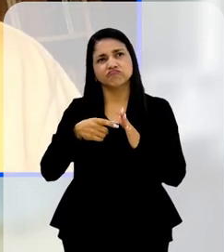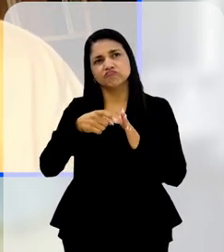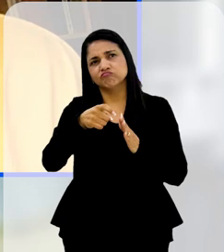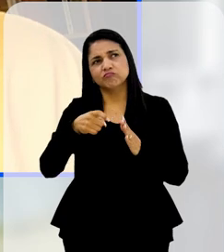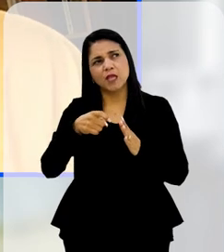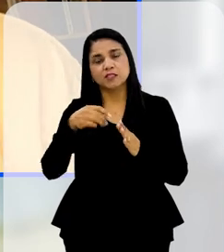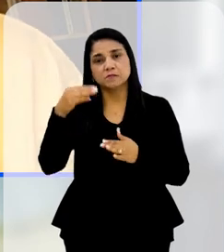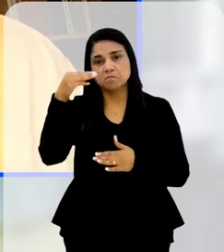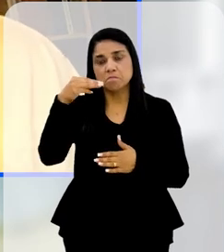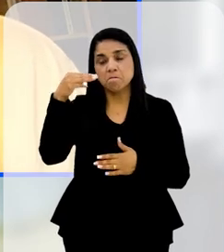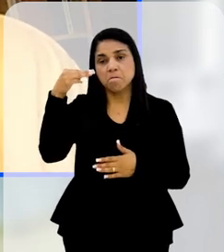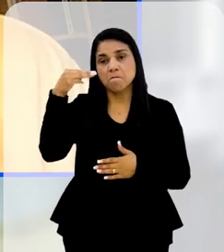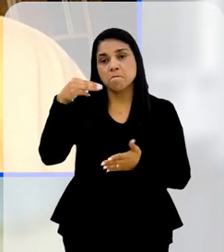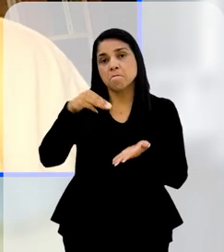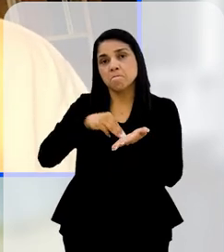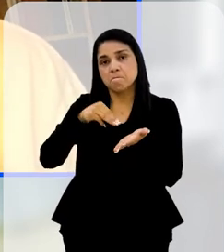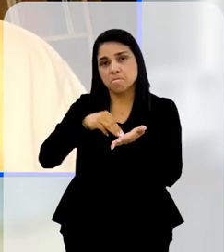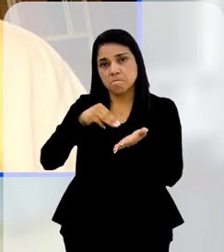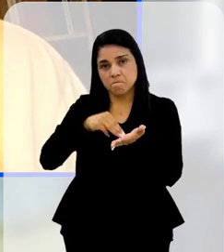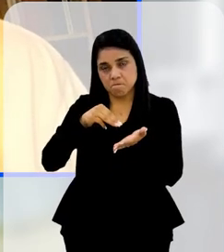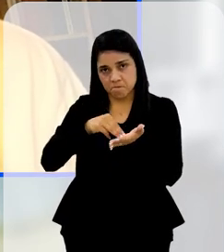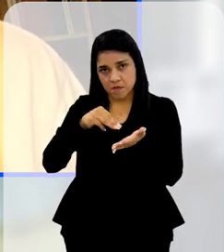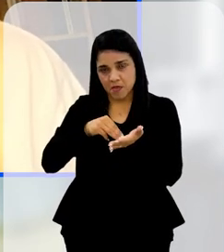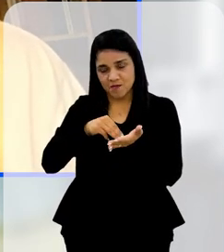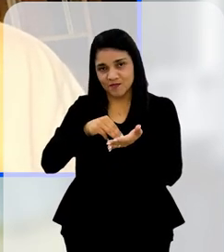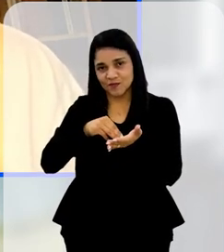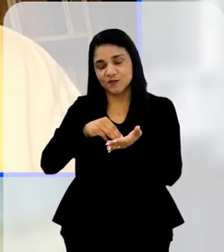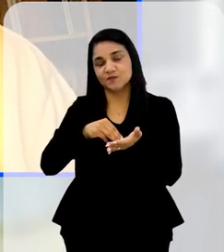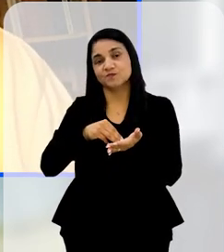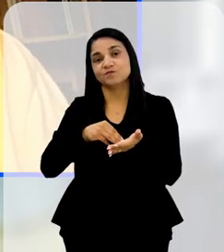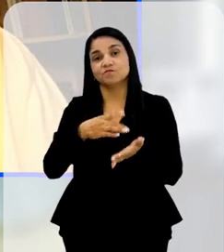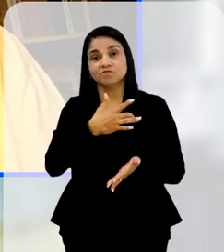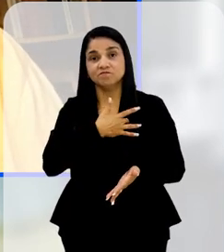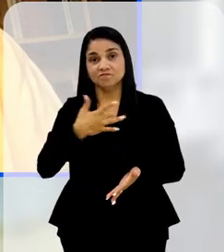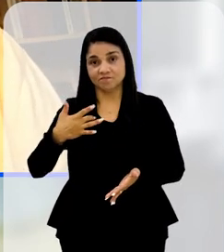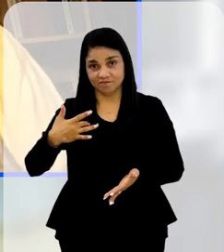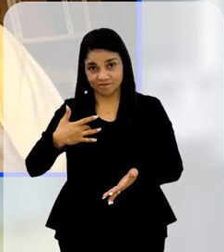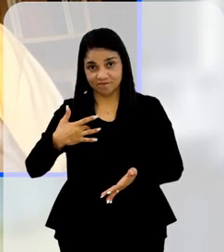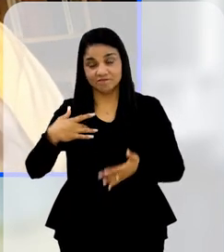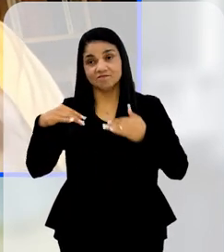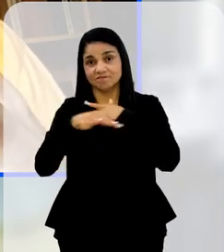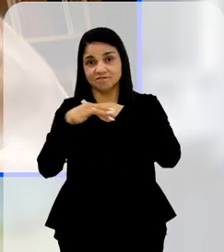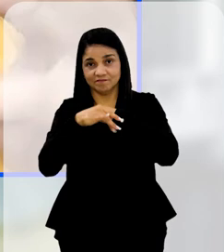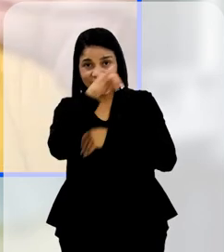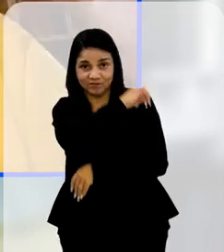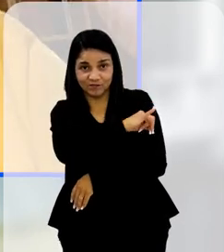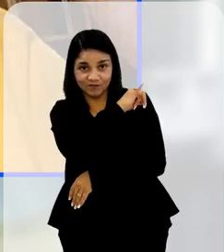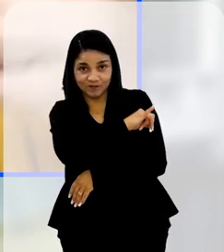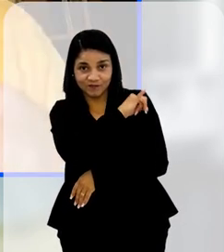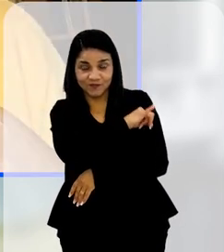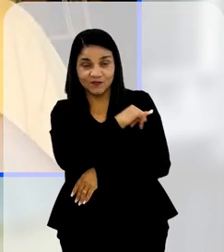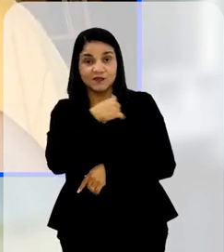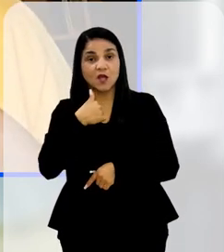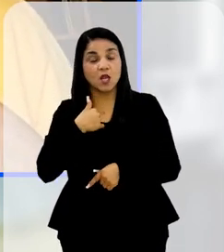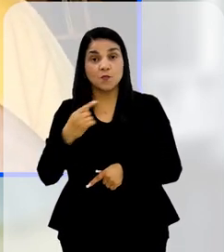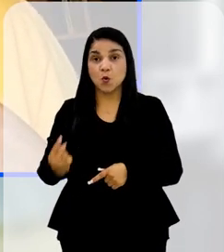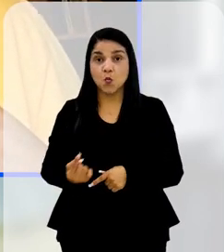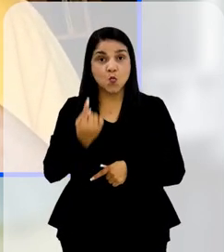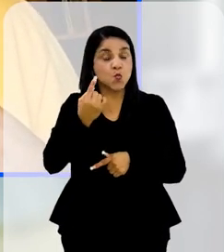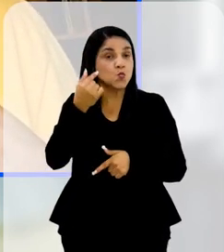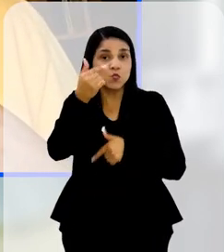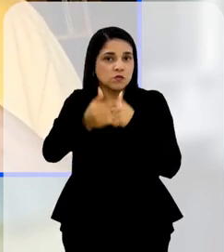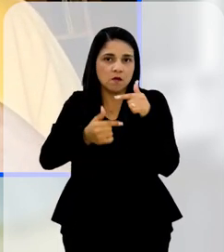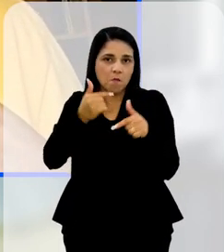aqui da cidade do Rio de Janeiro, né? Então, o meu único